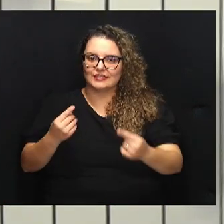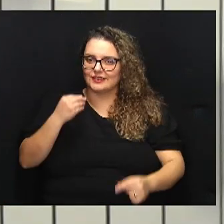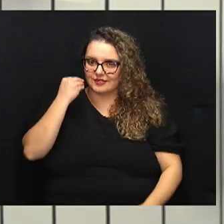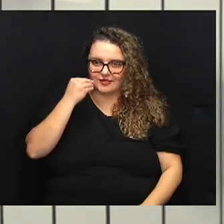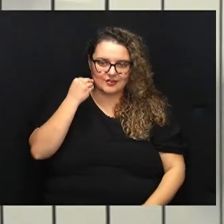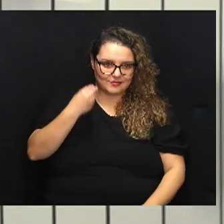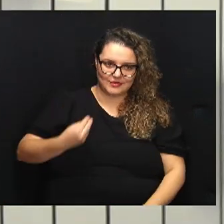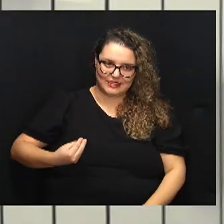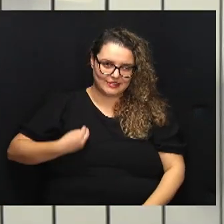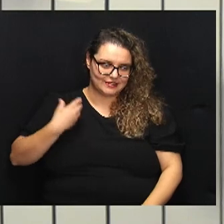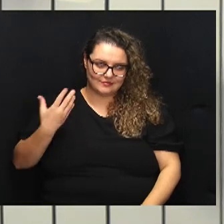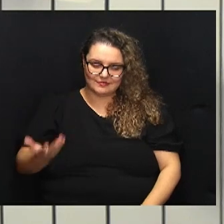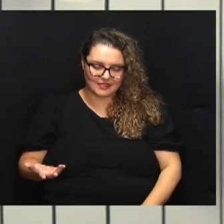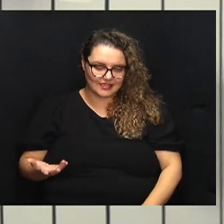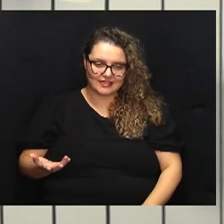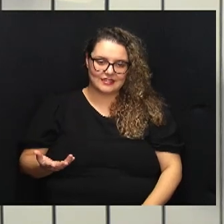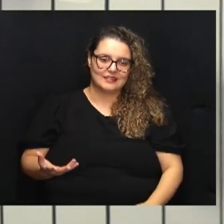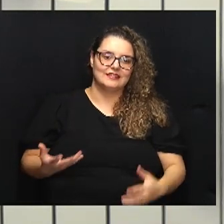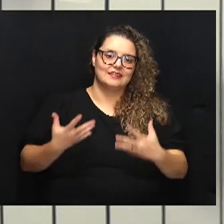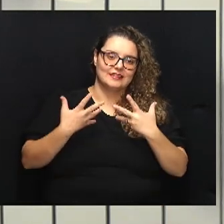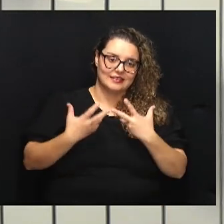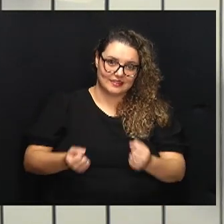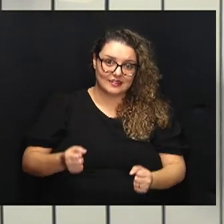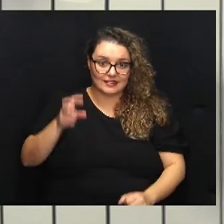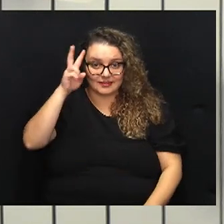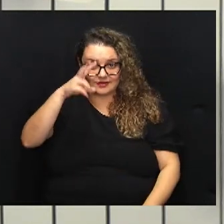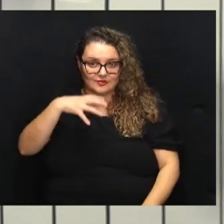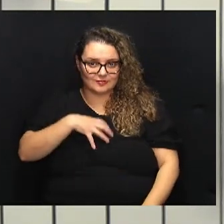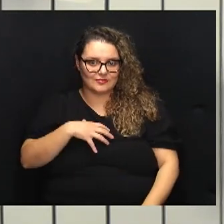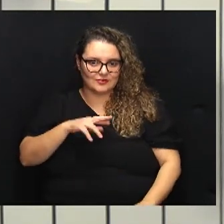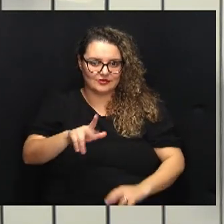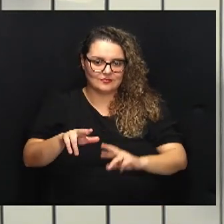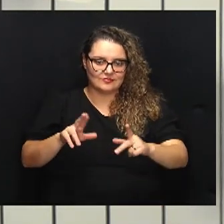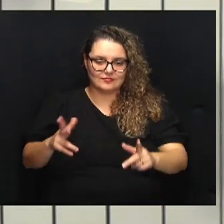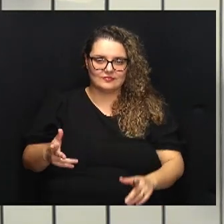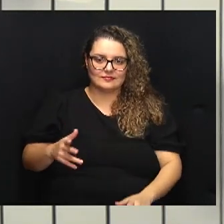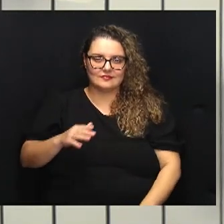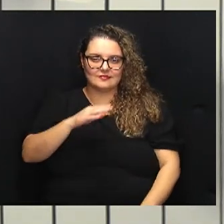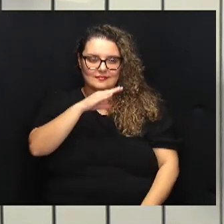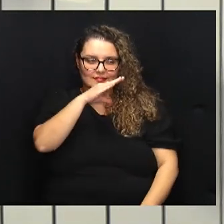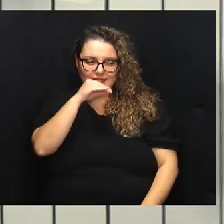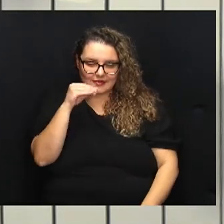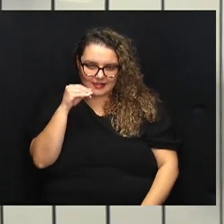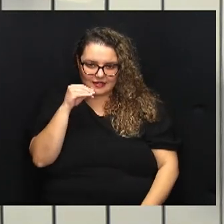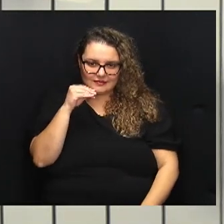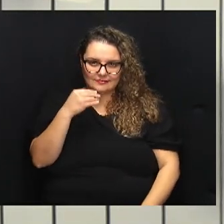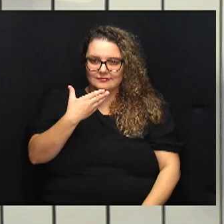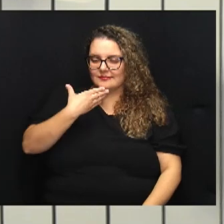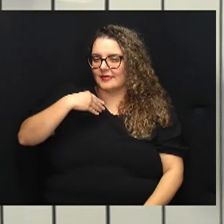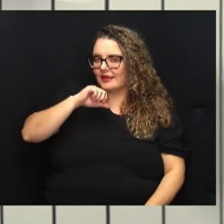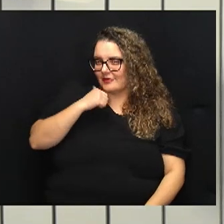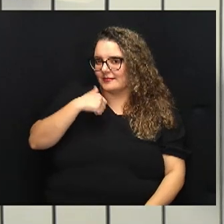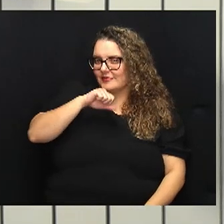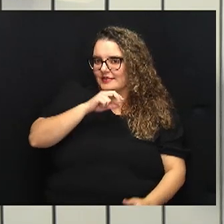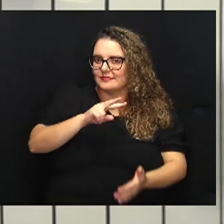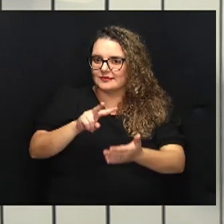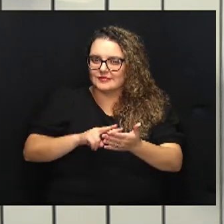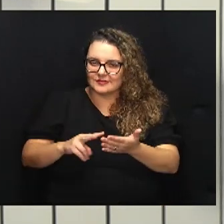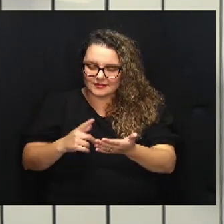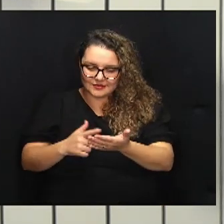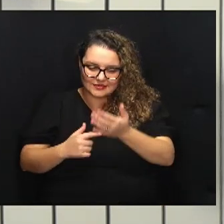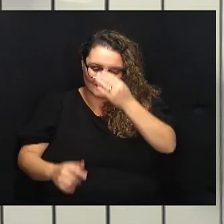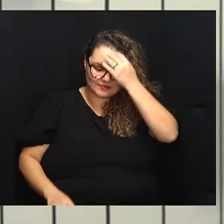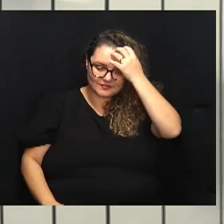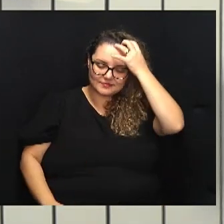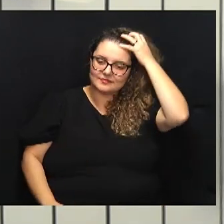de vida e recebe a história de uma maneira. Adolescentes e pais que forem ler o livro, será